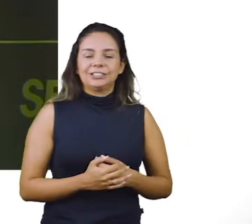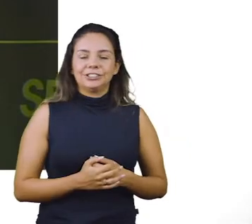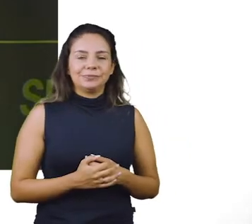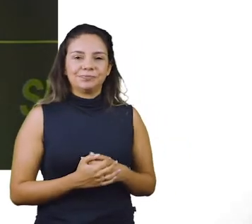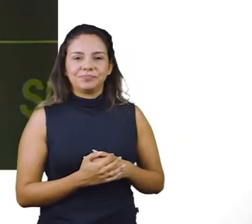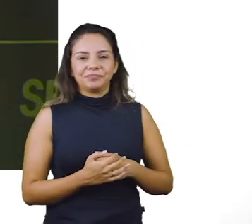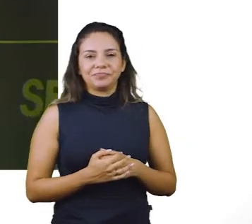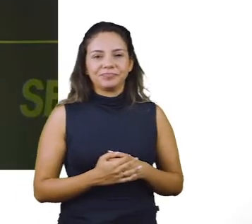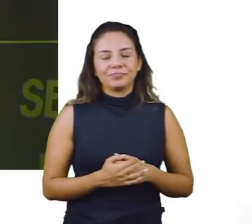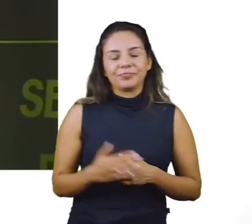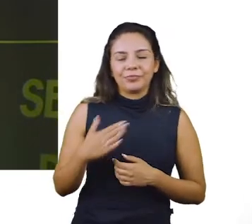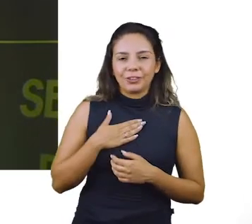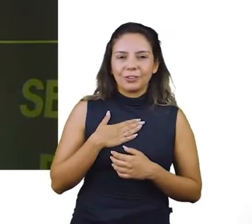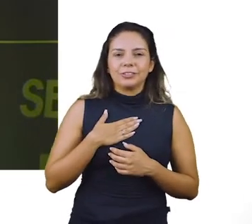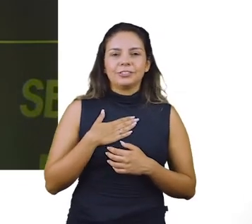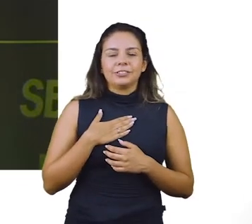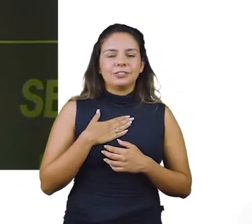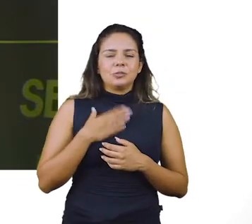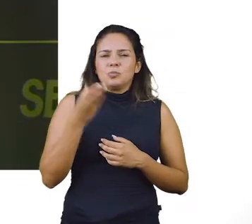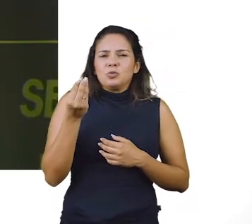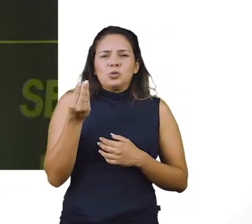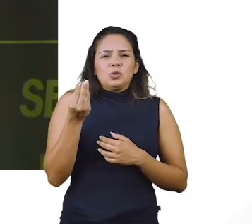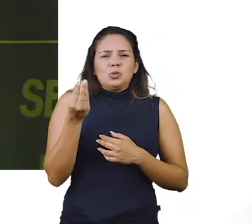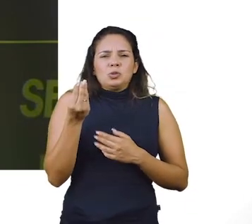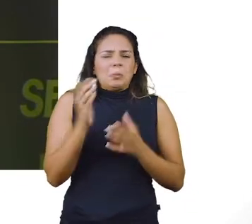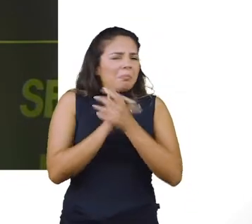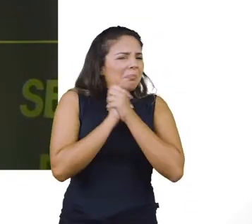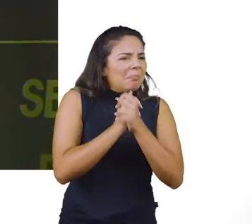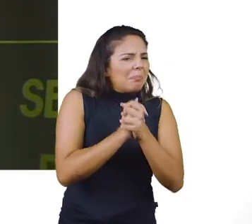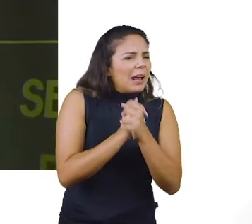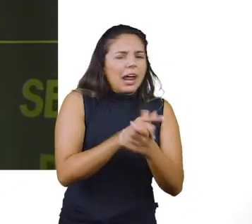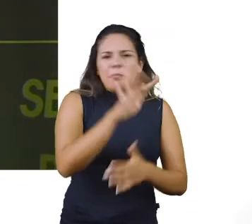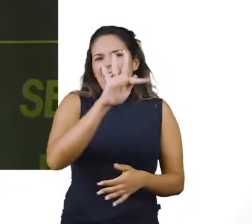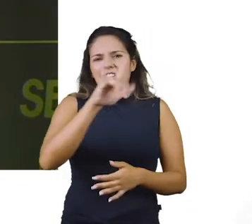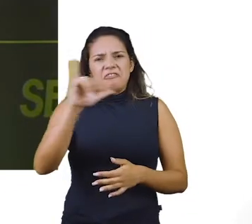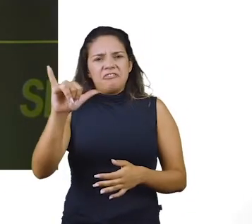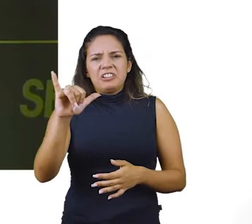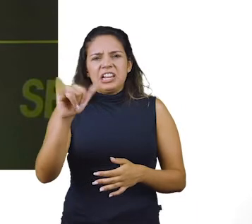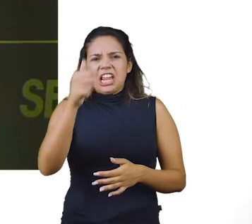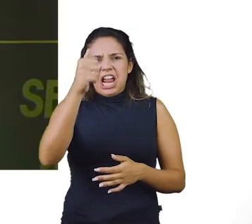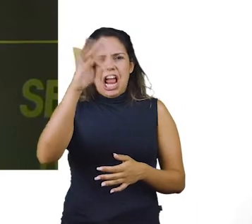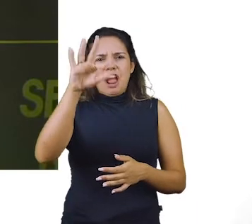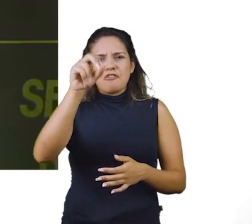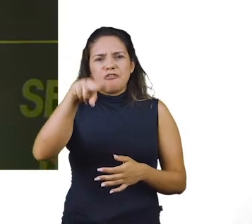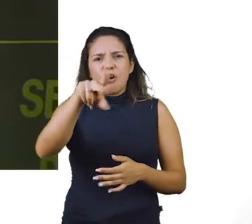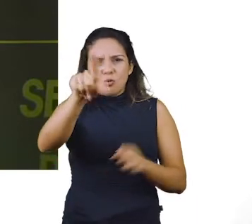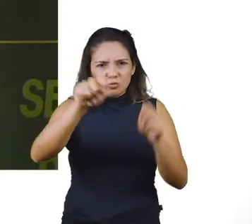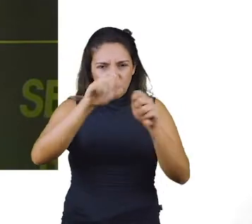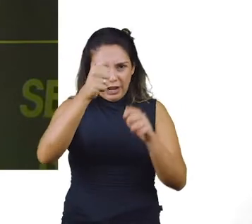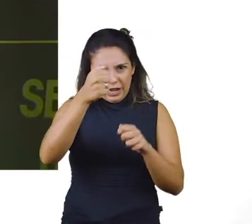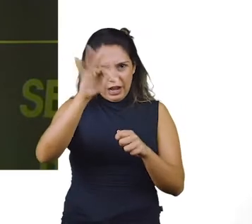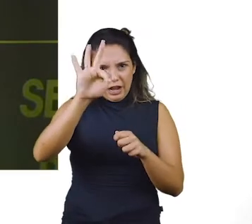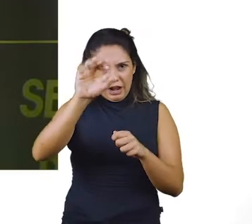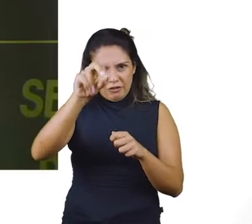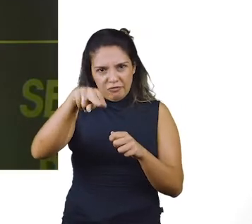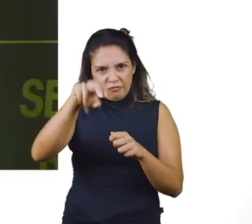Eu louvo o Iaraxá, parabenizo o Afonso e a todos vocês aí de Araxá